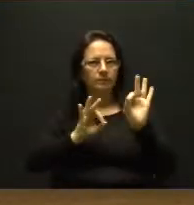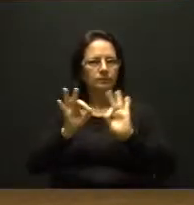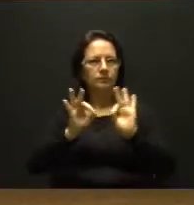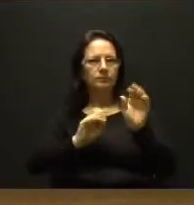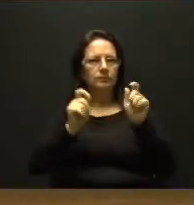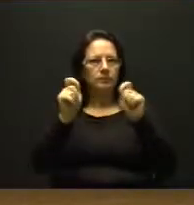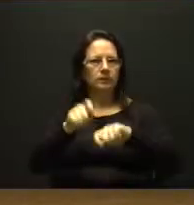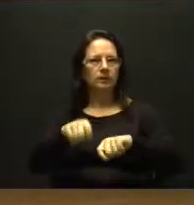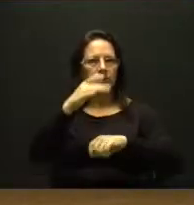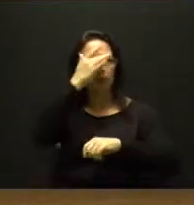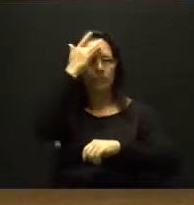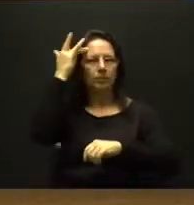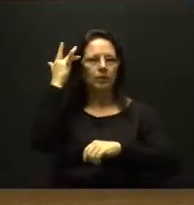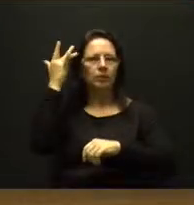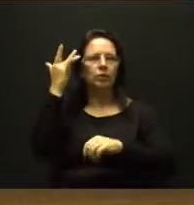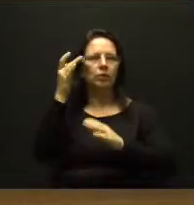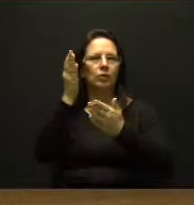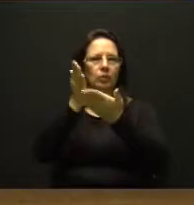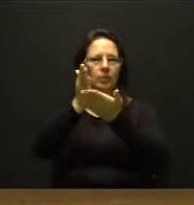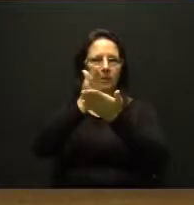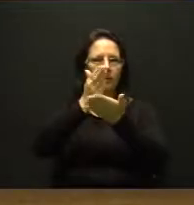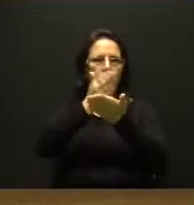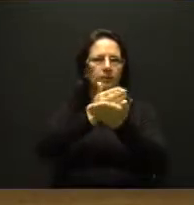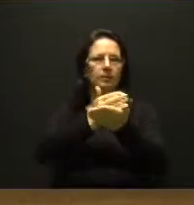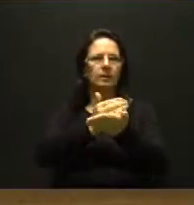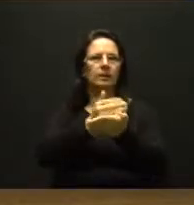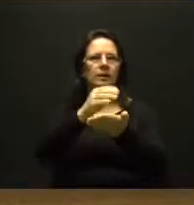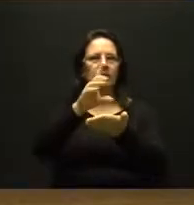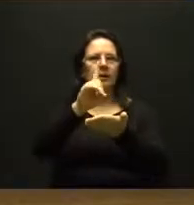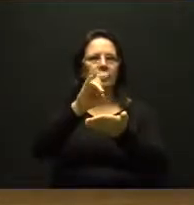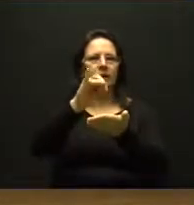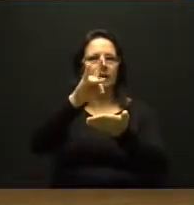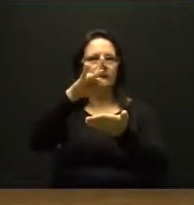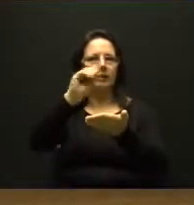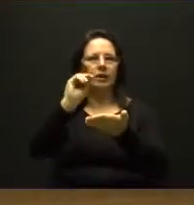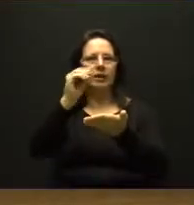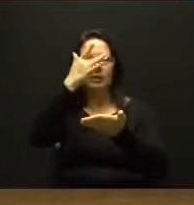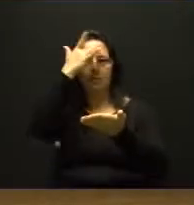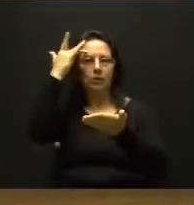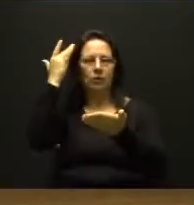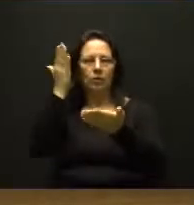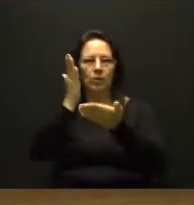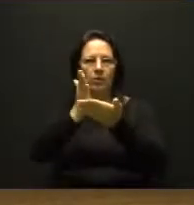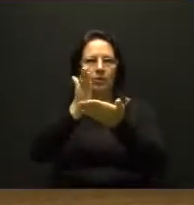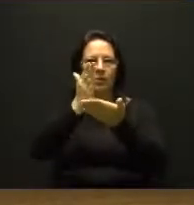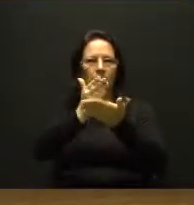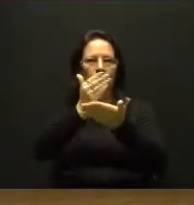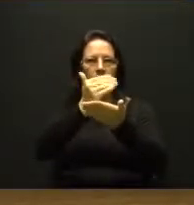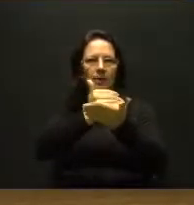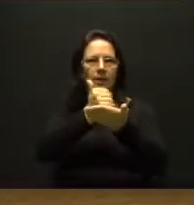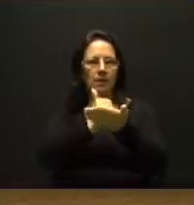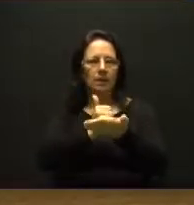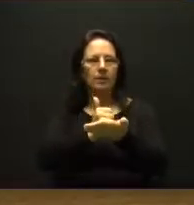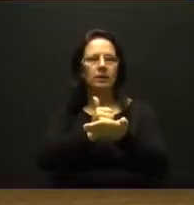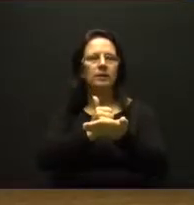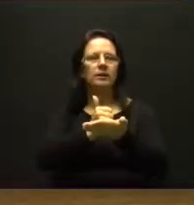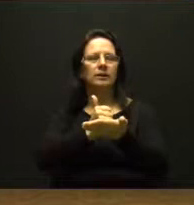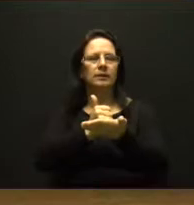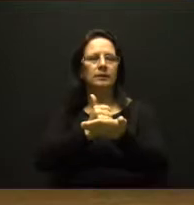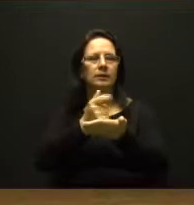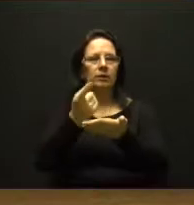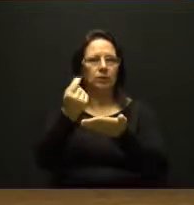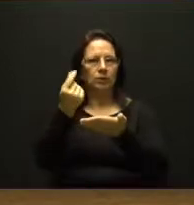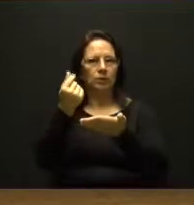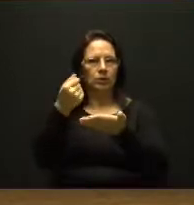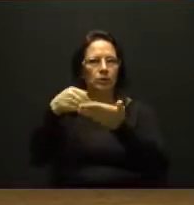a parcelarem seus débitos junto ao fisco municipal as pessoas parcelando esses débitos o que vai acontecer entrará dinheiro